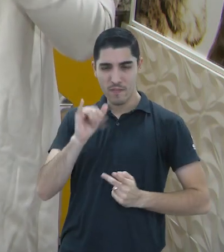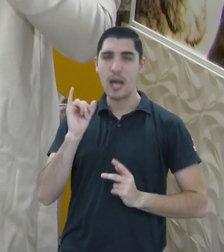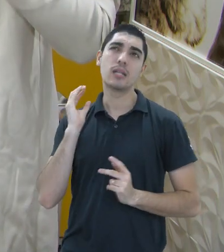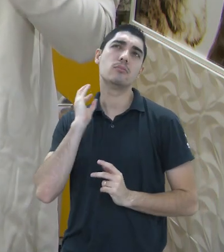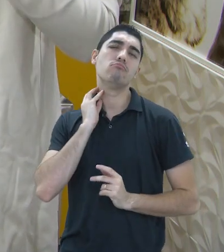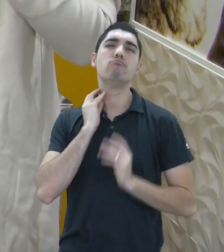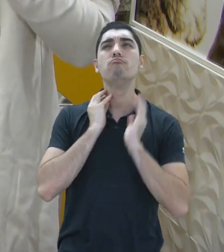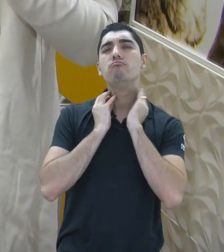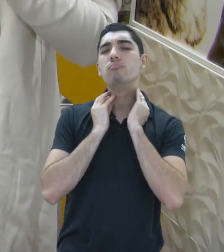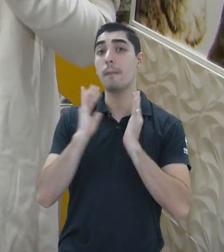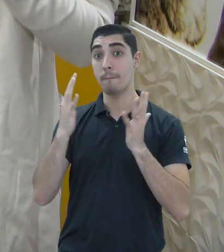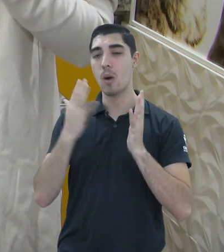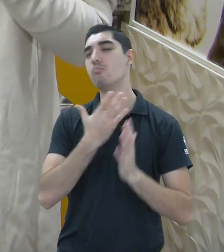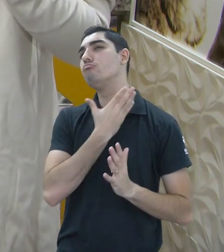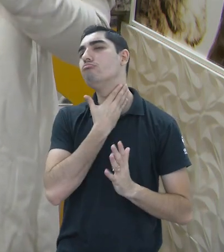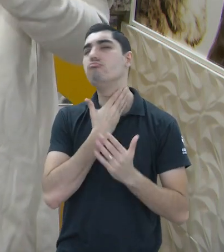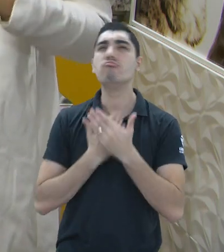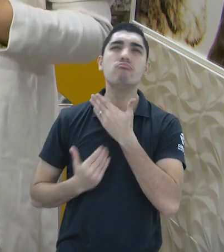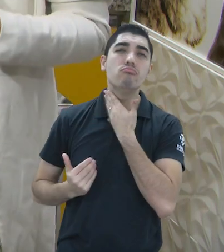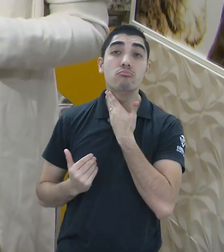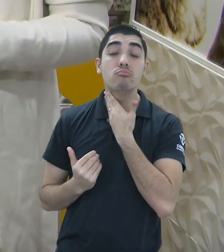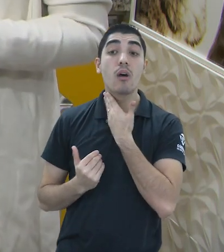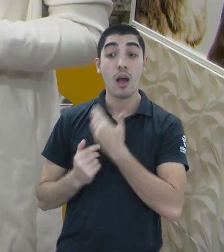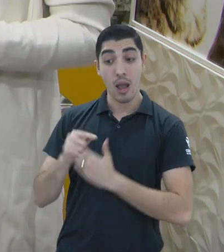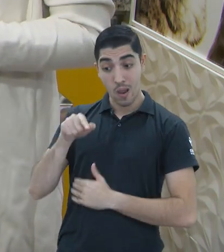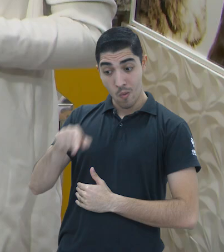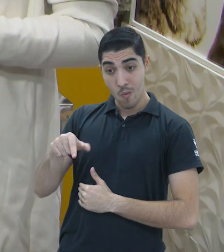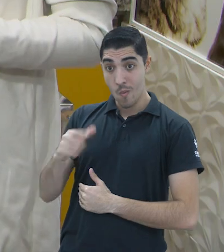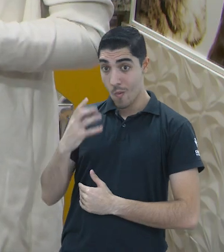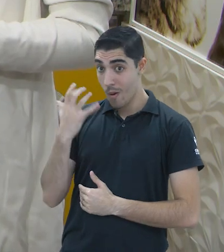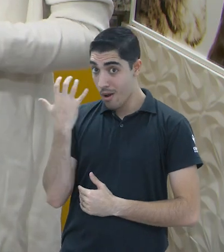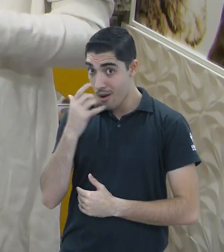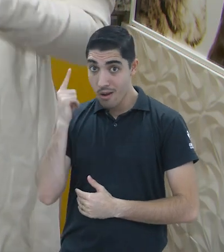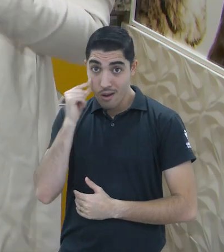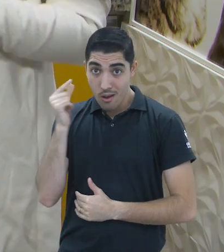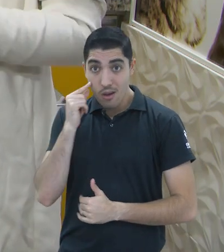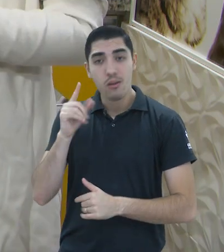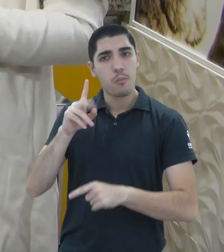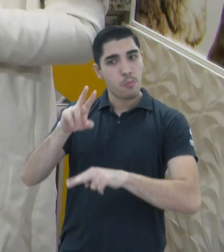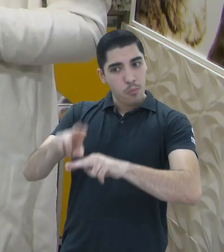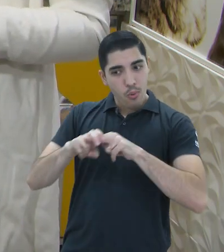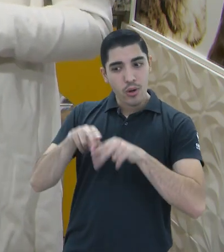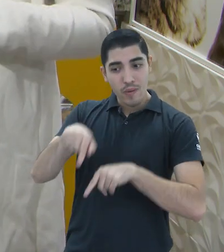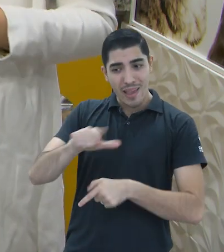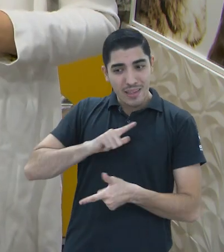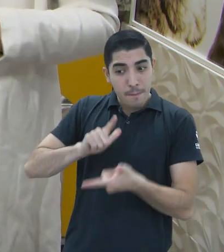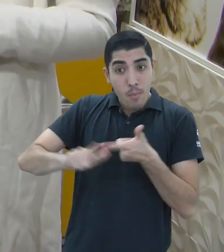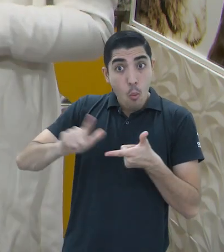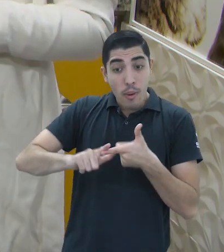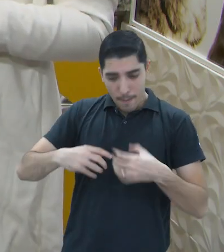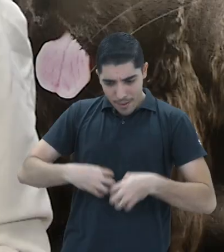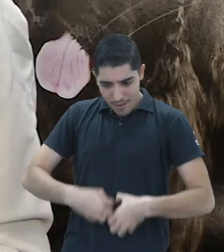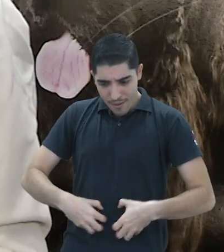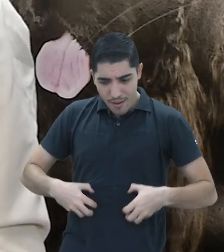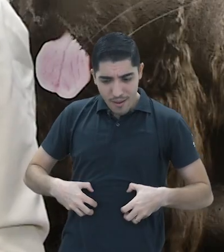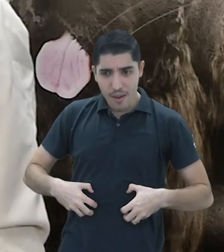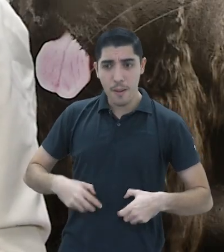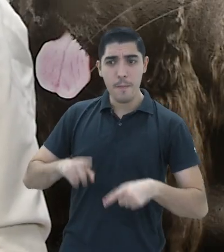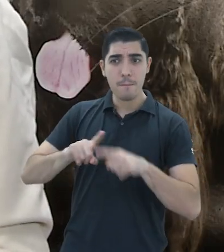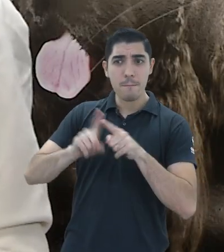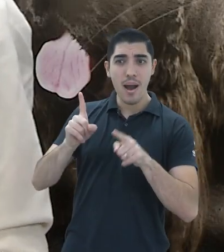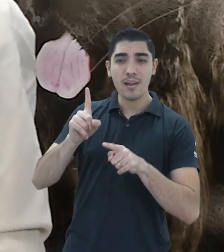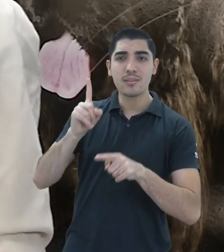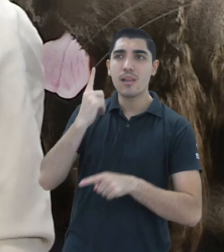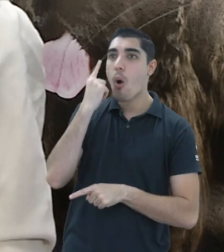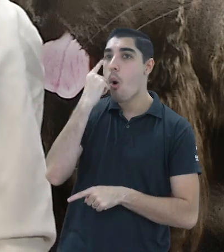para ver se estão aumentados, enfim, o olho, às vezes, muitas vezes é uma resposta de alguma coisa interna. Então, tem cliente que vem e fala, Thalita, mas eu vim no